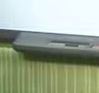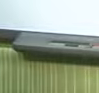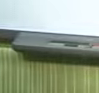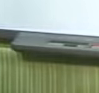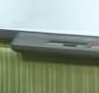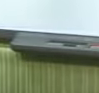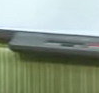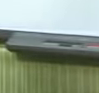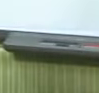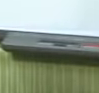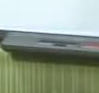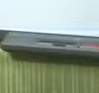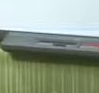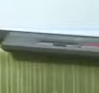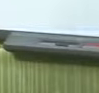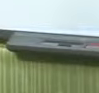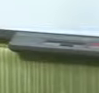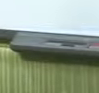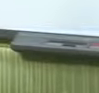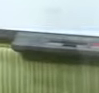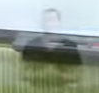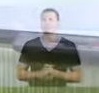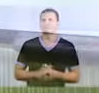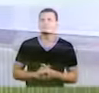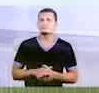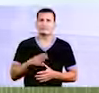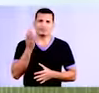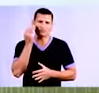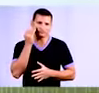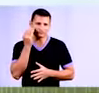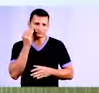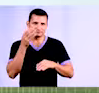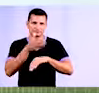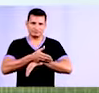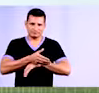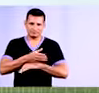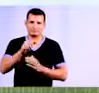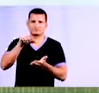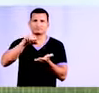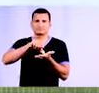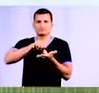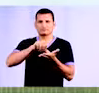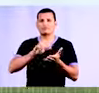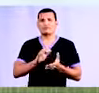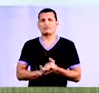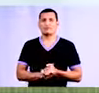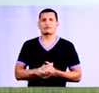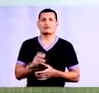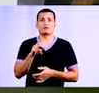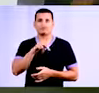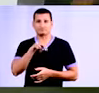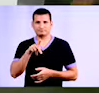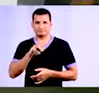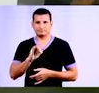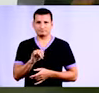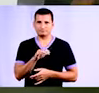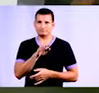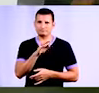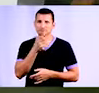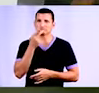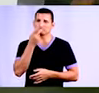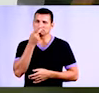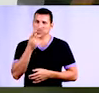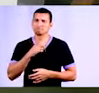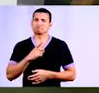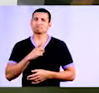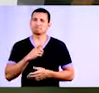Voltando agora para verificar a participação dos polos. O professor JB me disse que está bombando o nosso